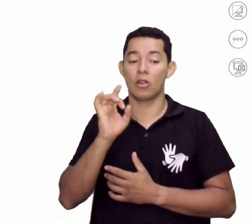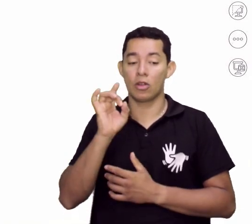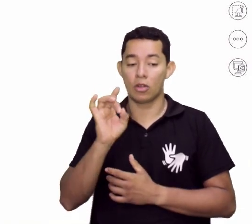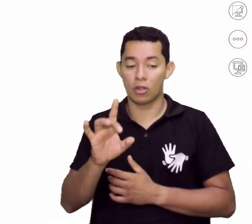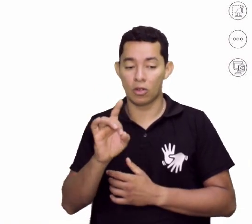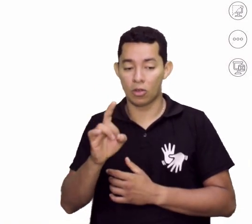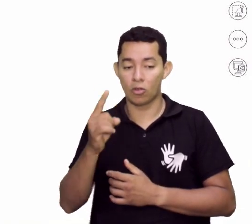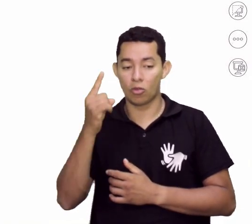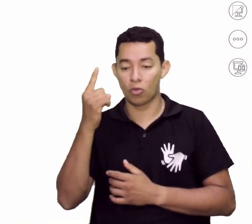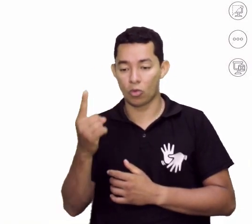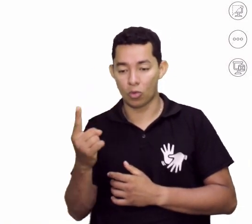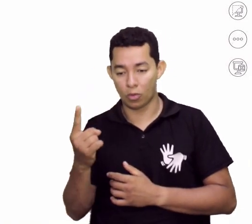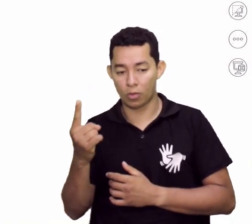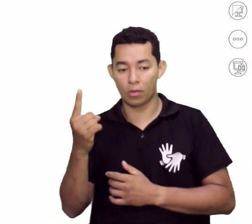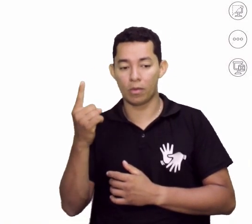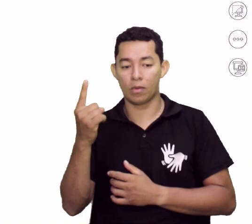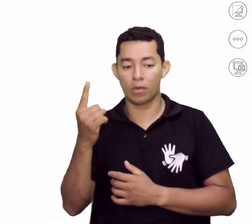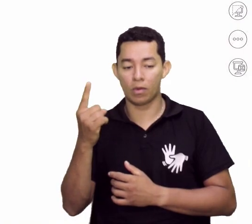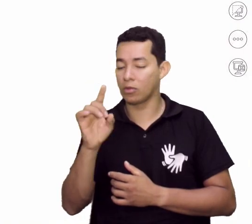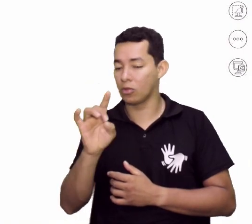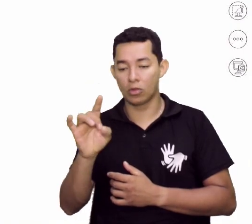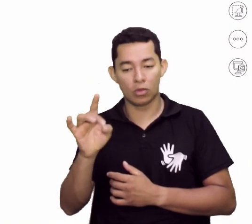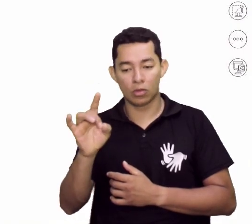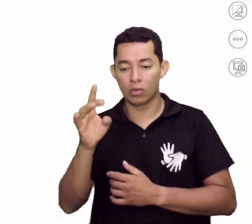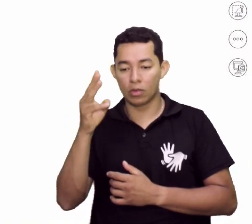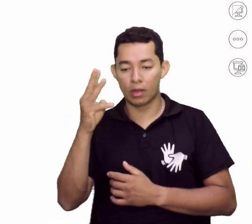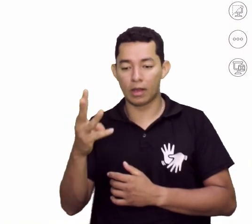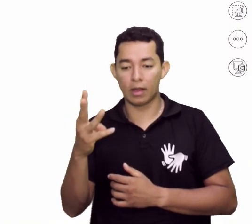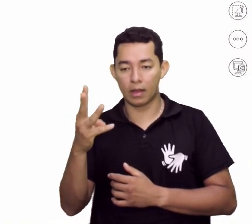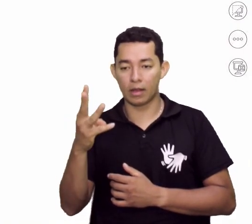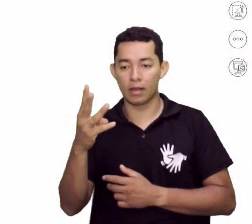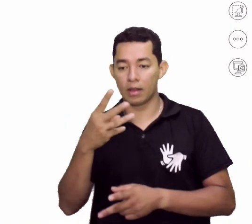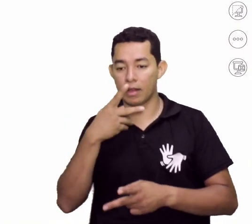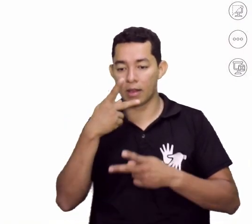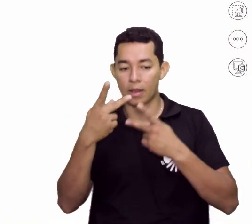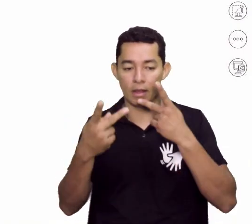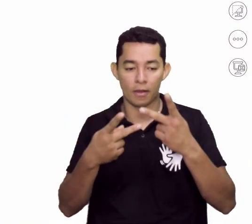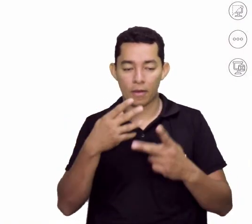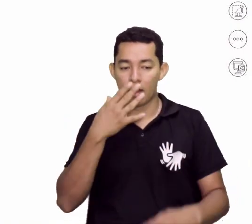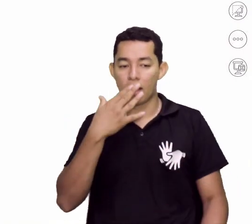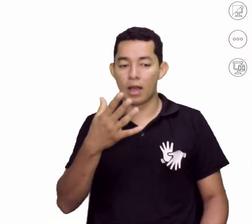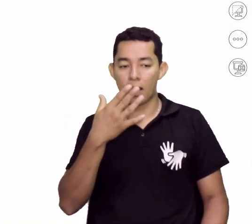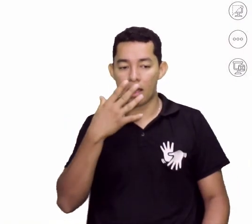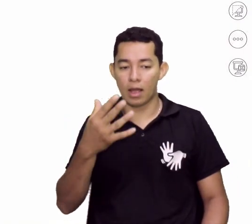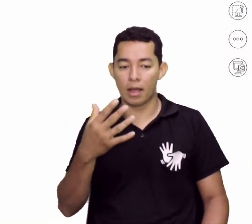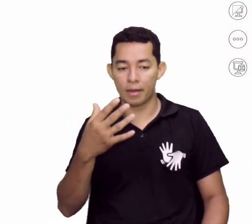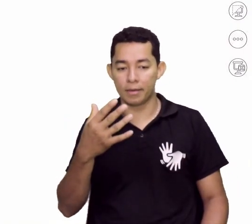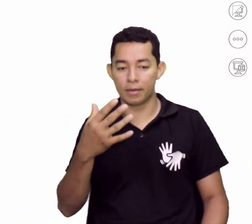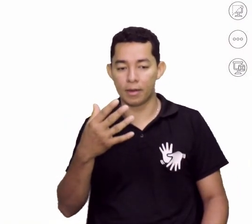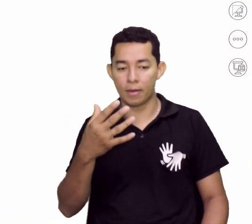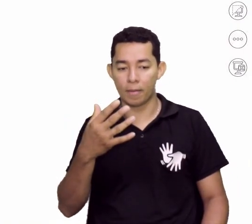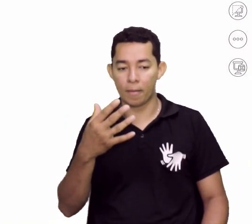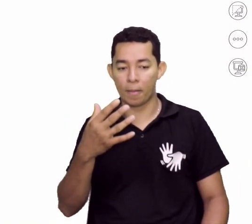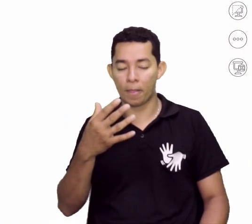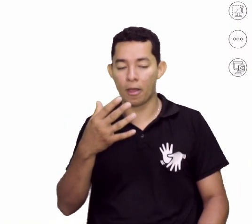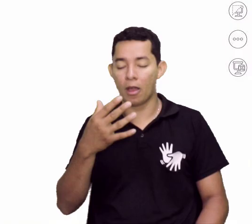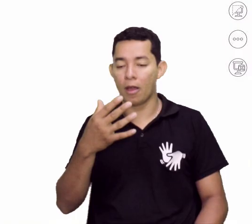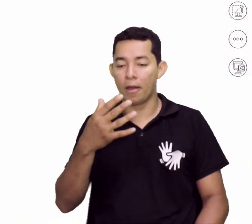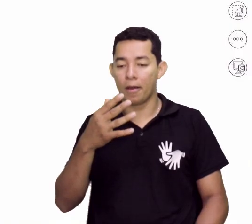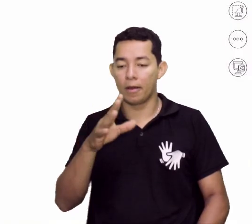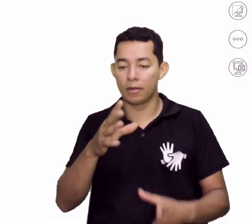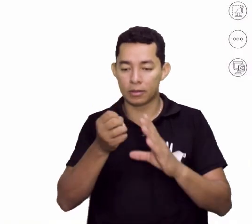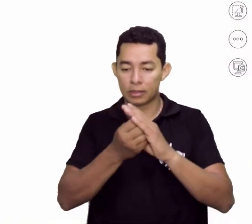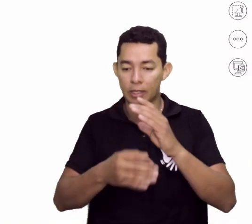apenas a número 3, né, que fala que a cor é o elemento mais importante da